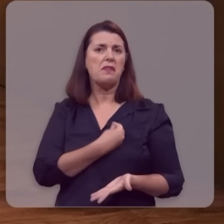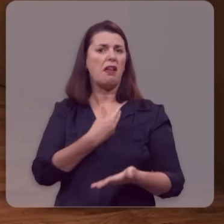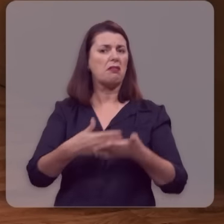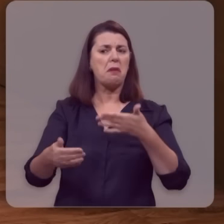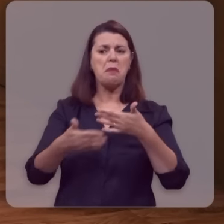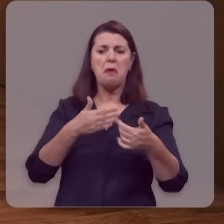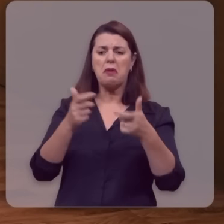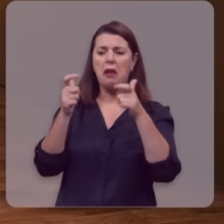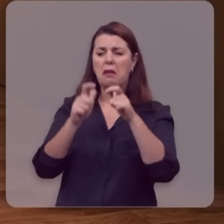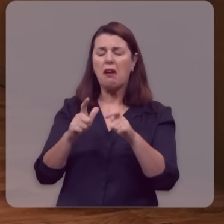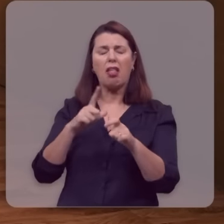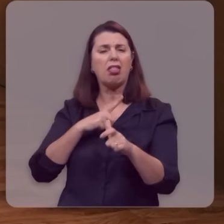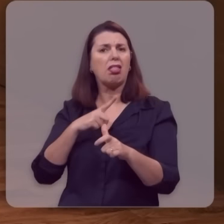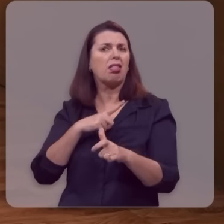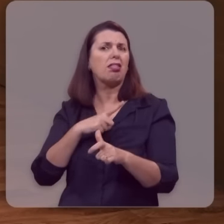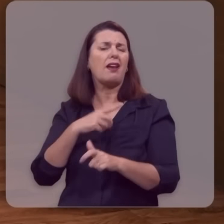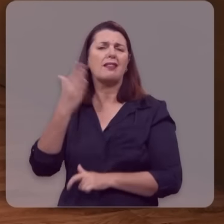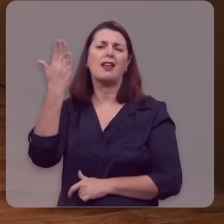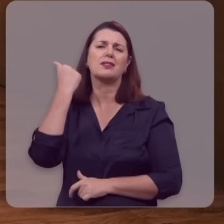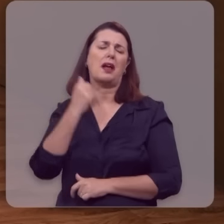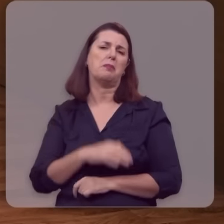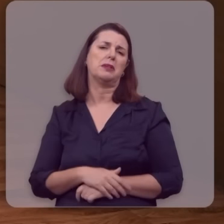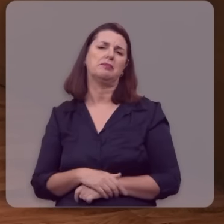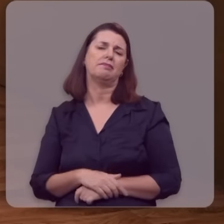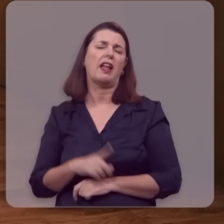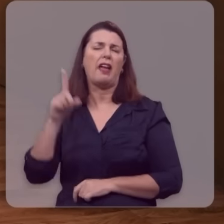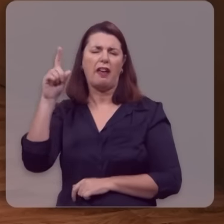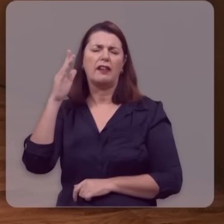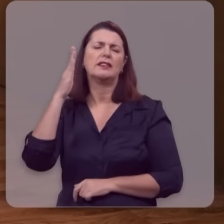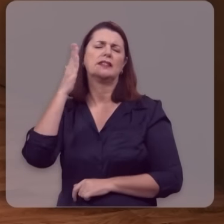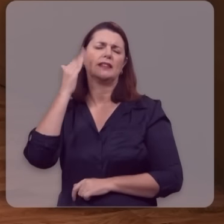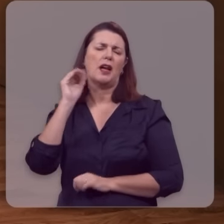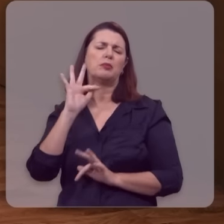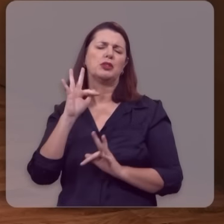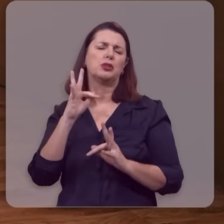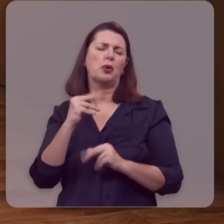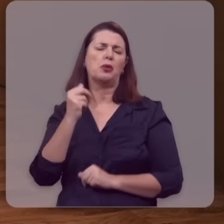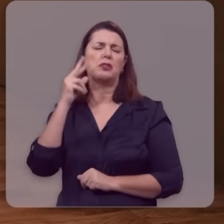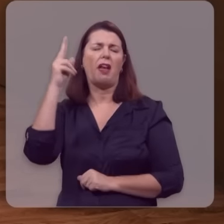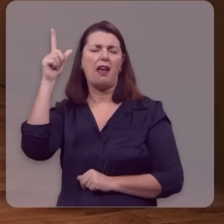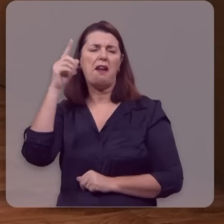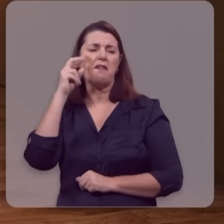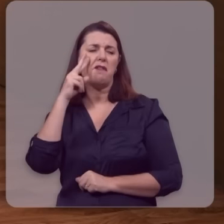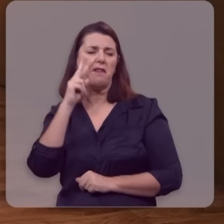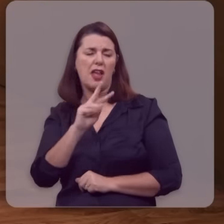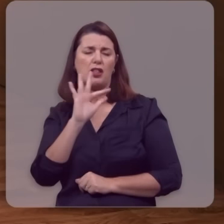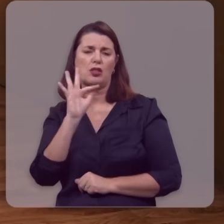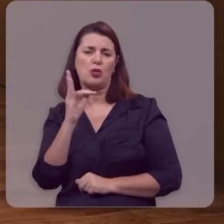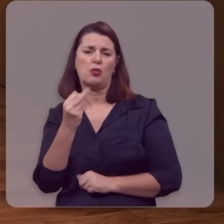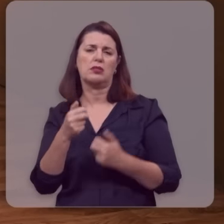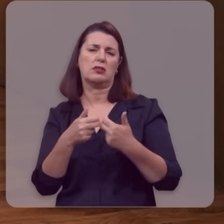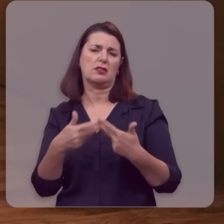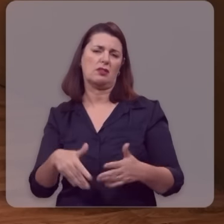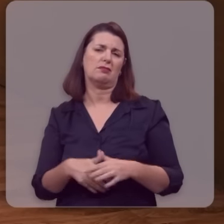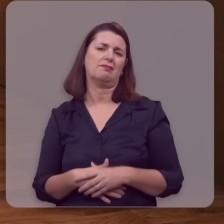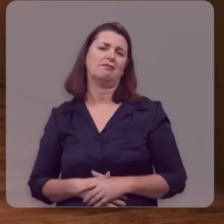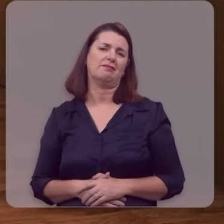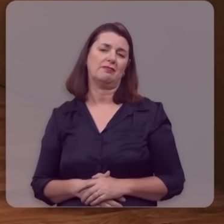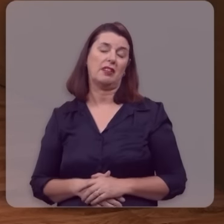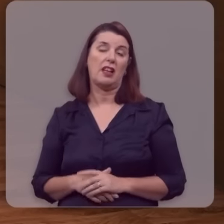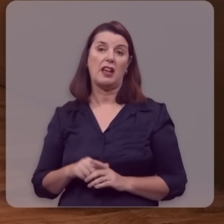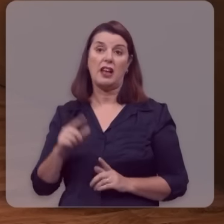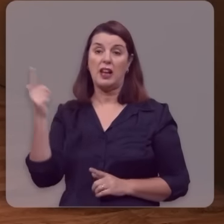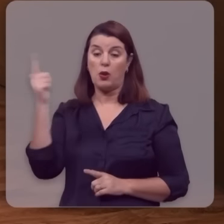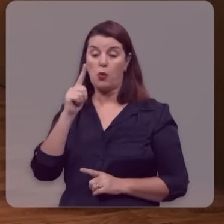há prática que você tenha que Deus desconheça ele sabe tudo ele tudo vê